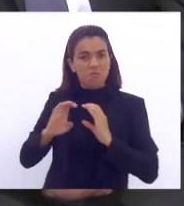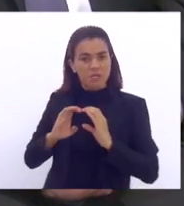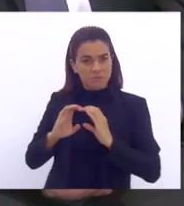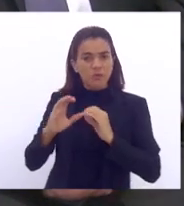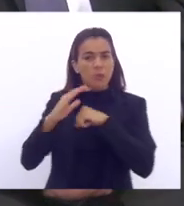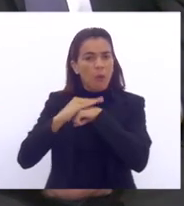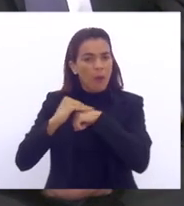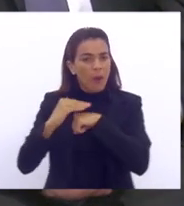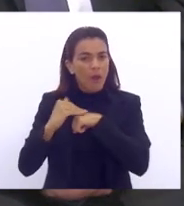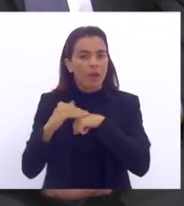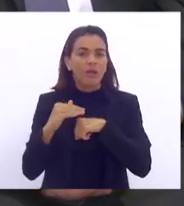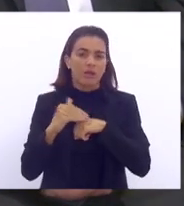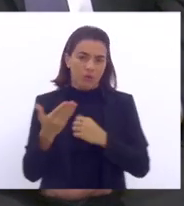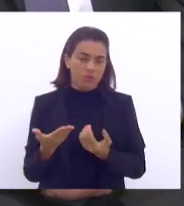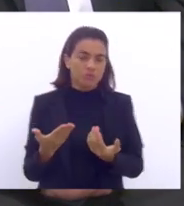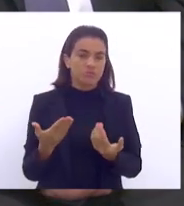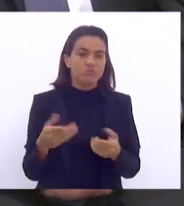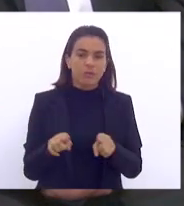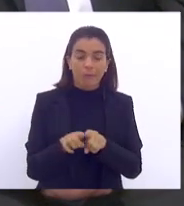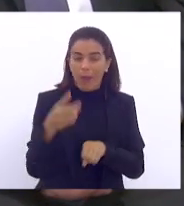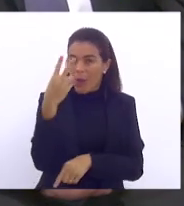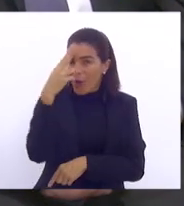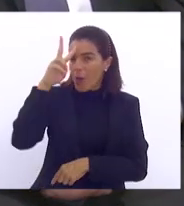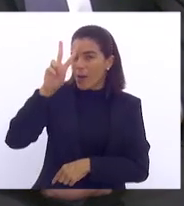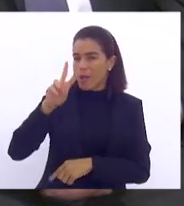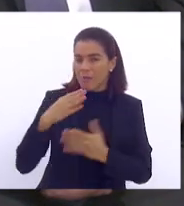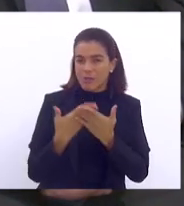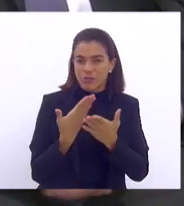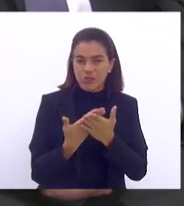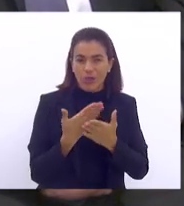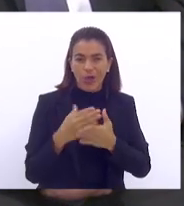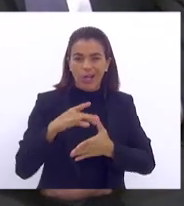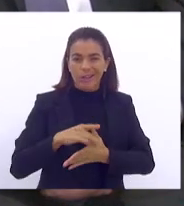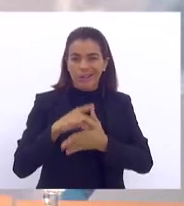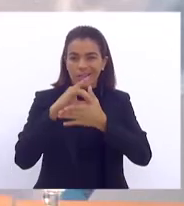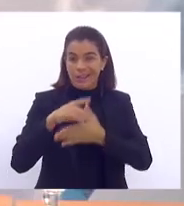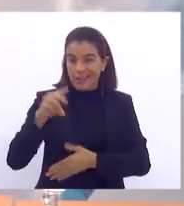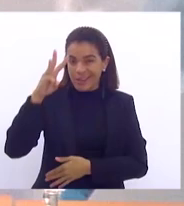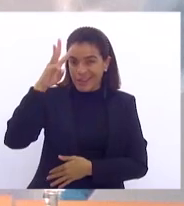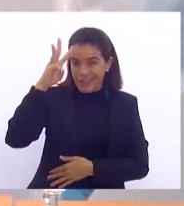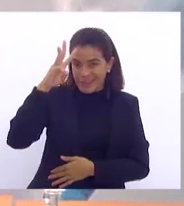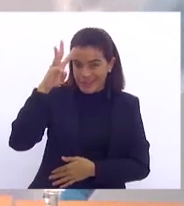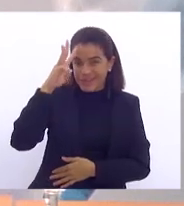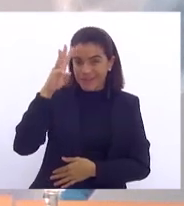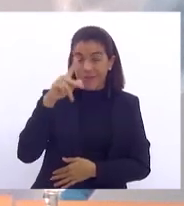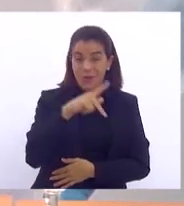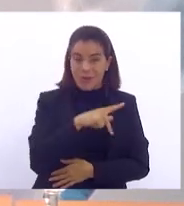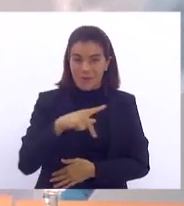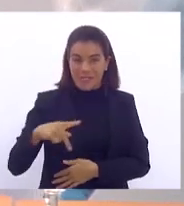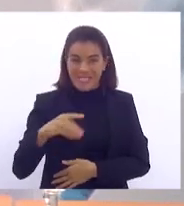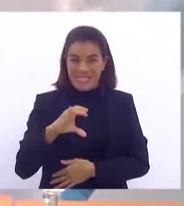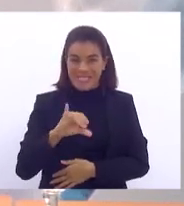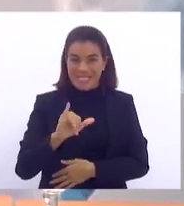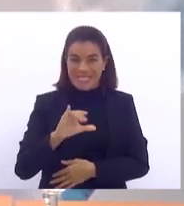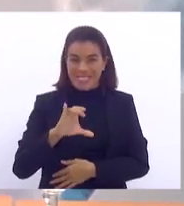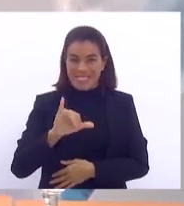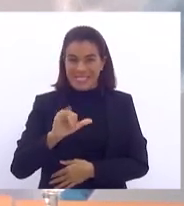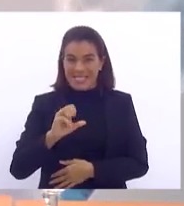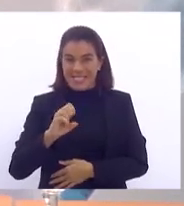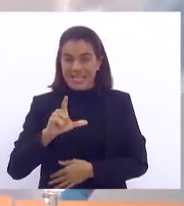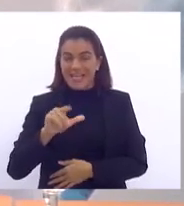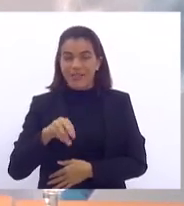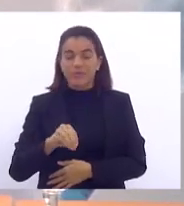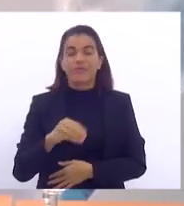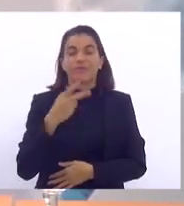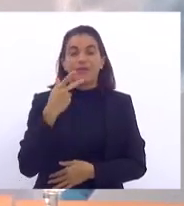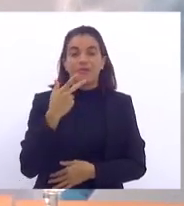comigo naquela missão me recorda no colégio de líderes na terça que o presidente Siciliano falava assim ó como Luiz Paulo e Rodrigo